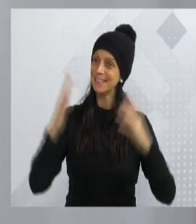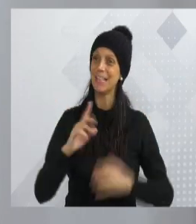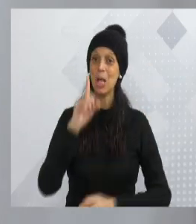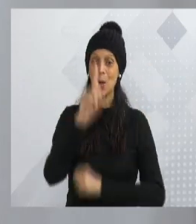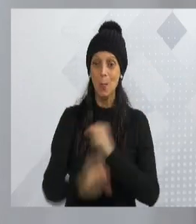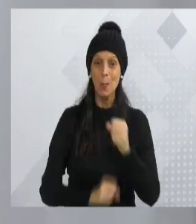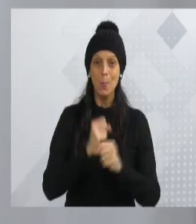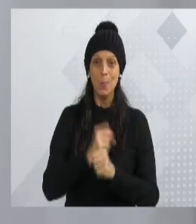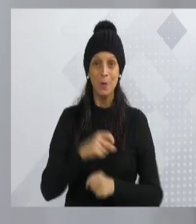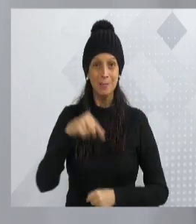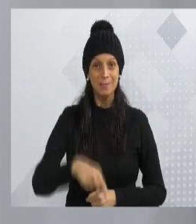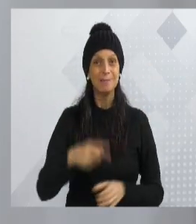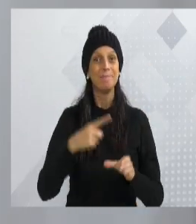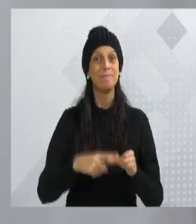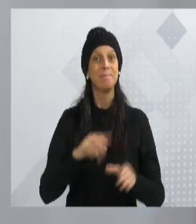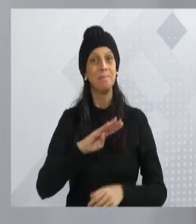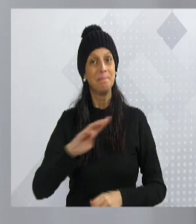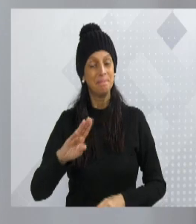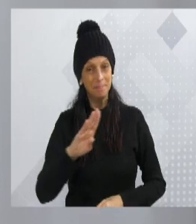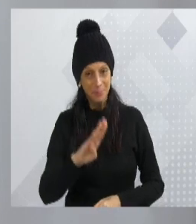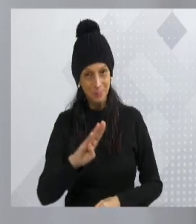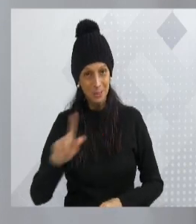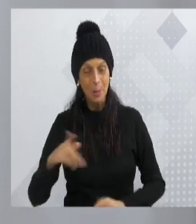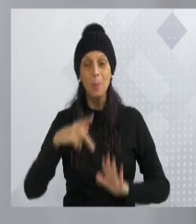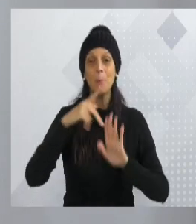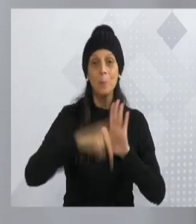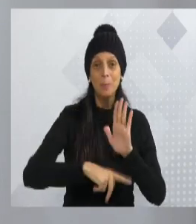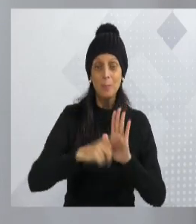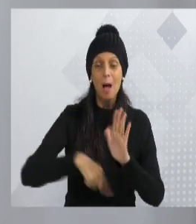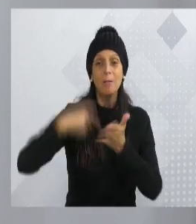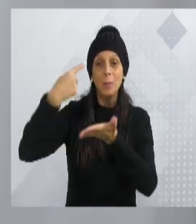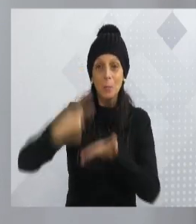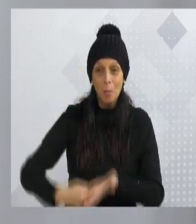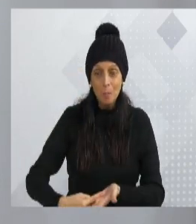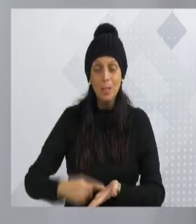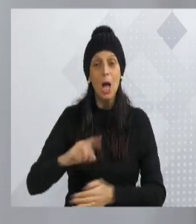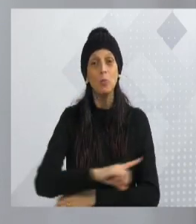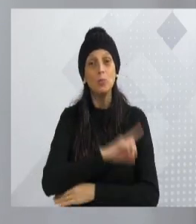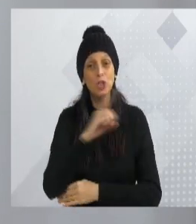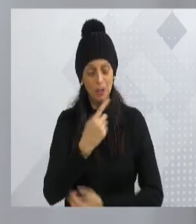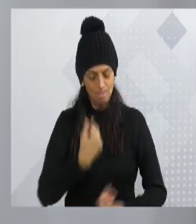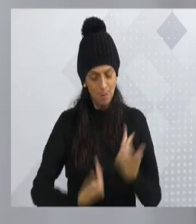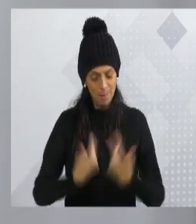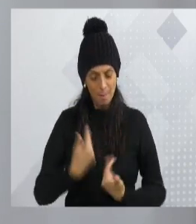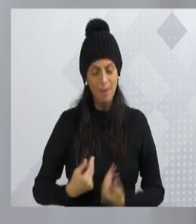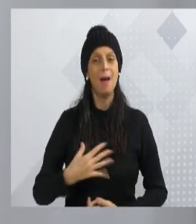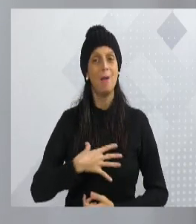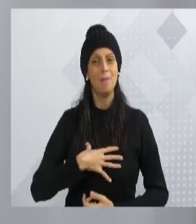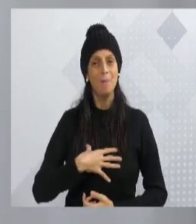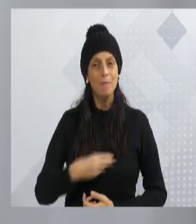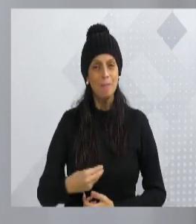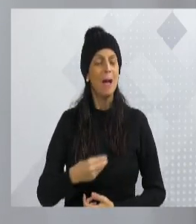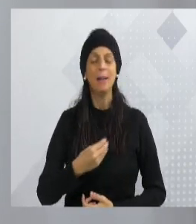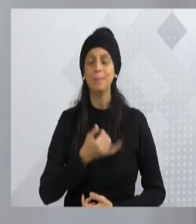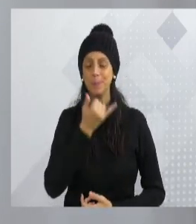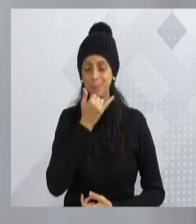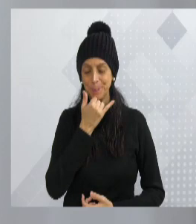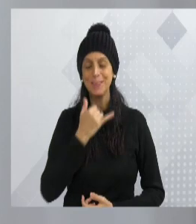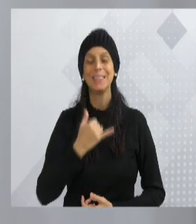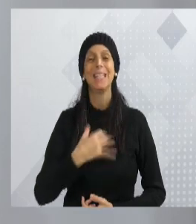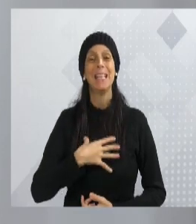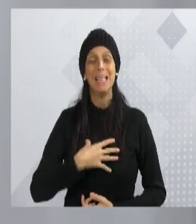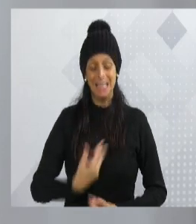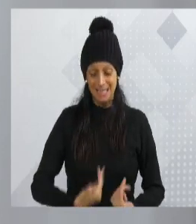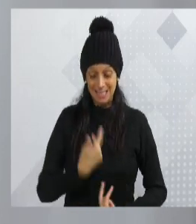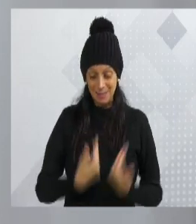um ano na cidade de Blumenau o projeto do mutirão de castrações público que tem sido um sucesso que é oriundo de uma legislação da nossa